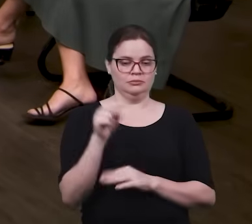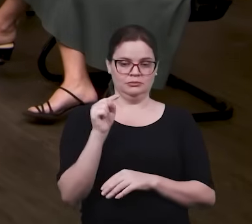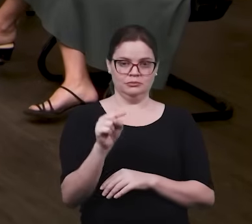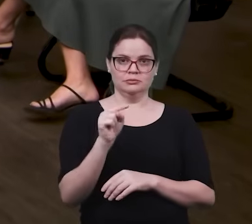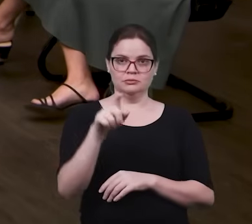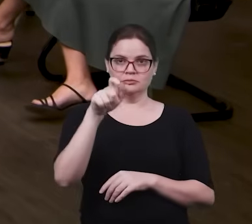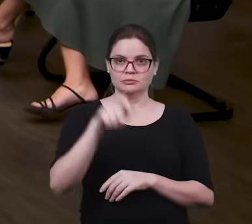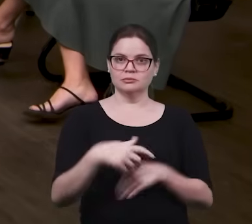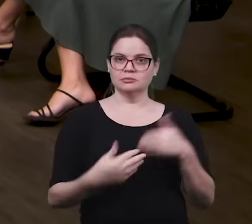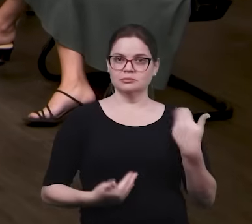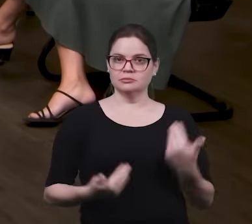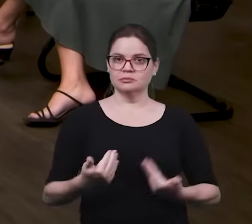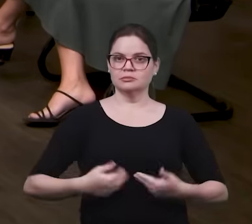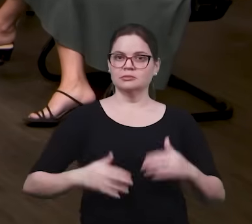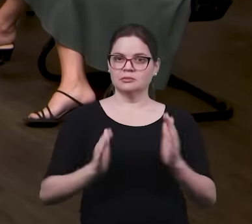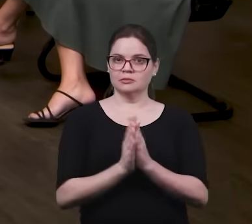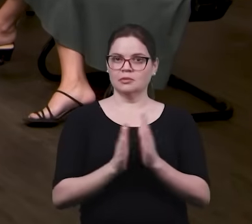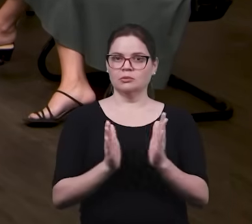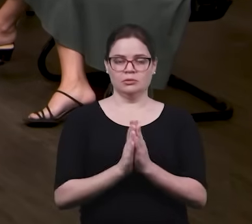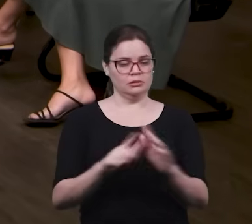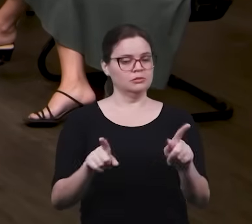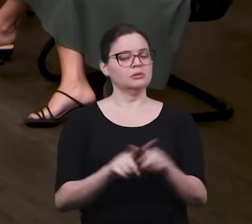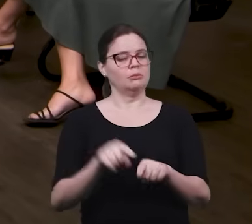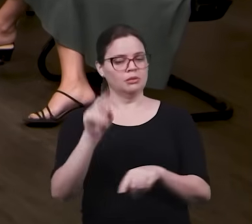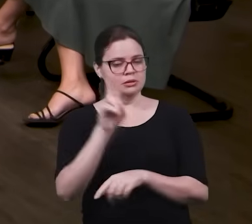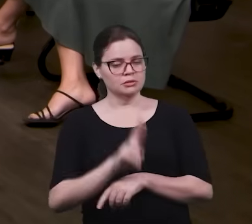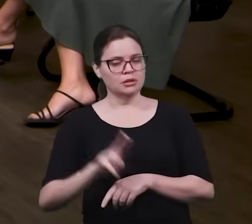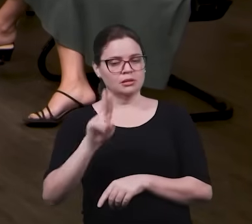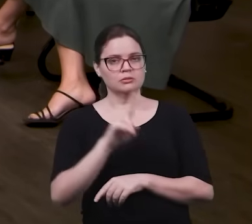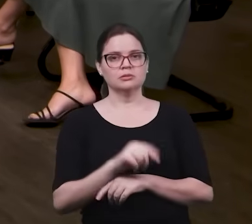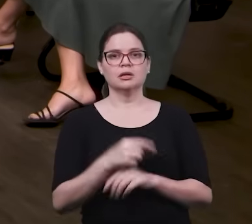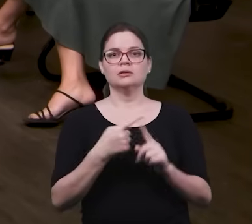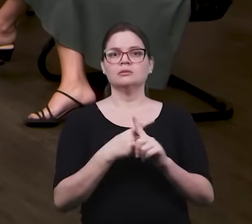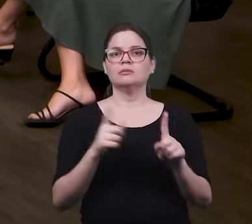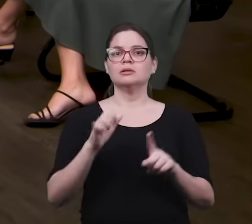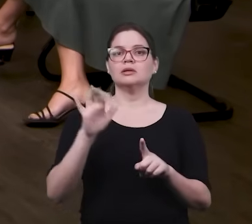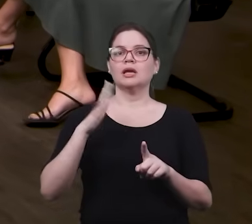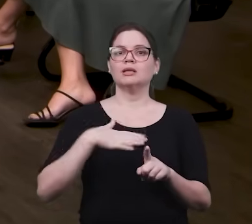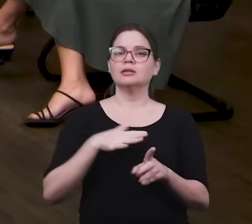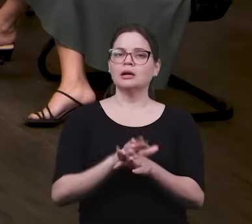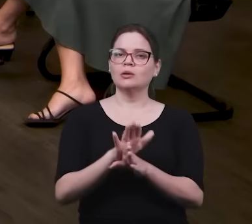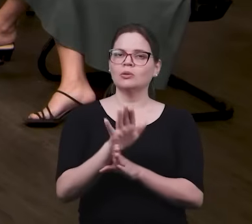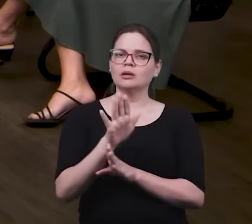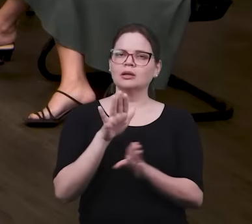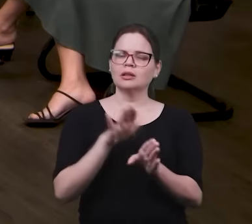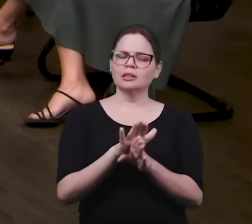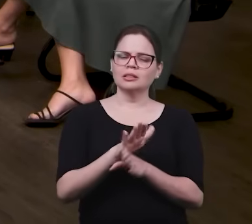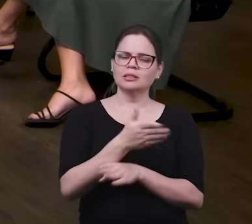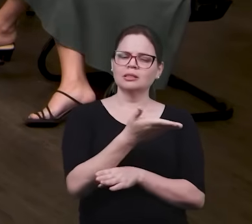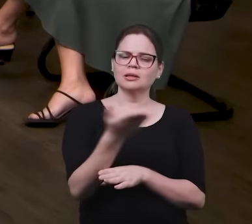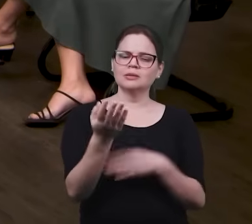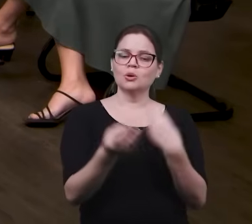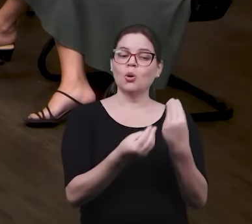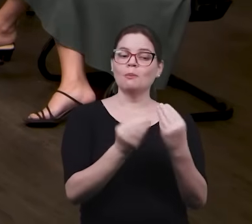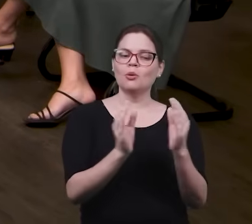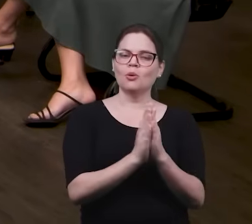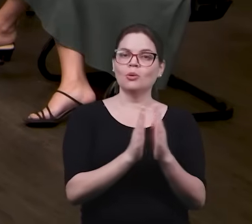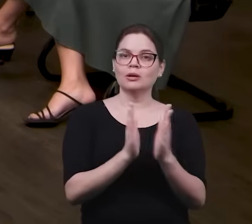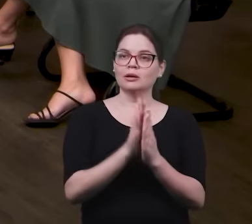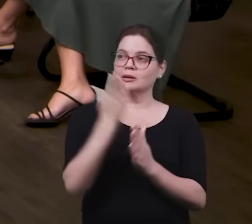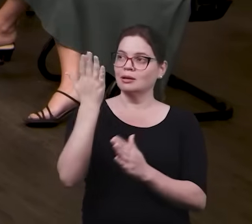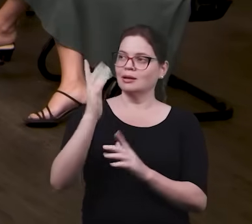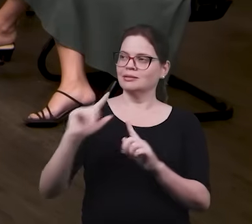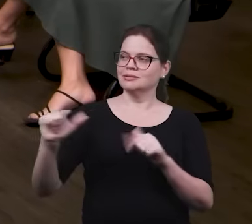orando, ele está sendo usado só. Mas quem está orientando aquela oração é o